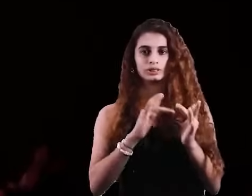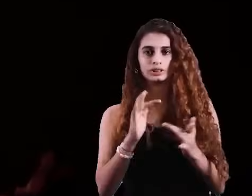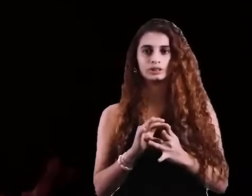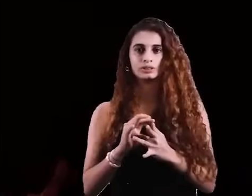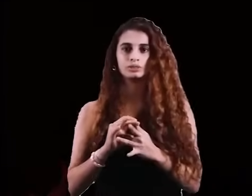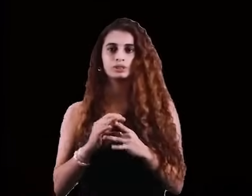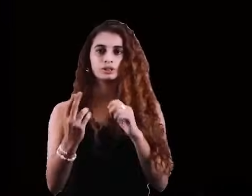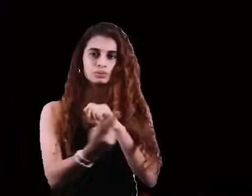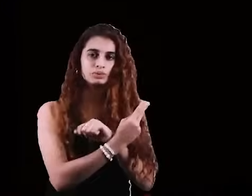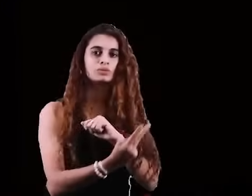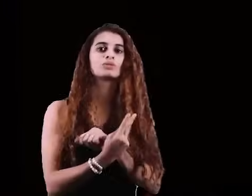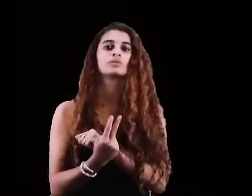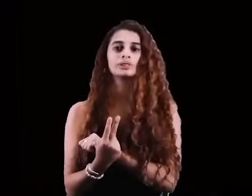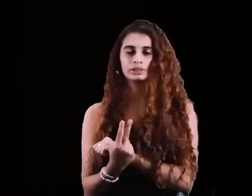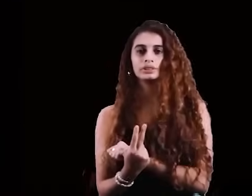de cuidar de Nabal.